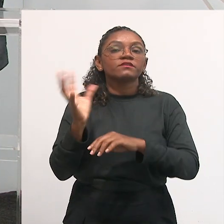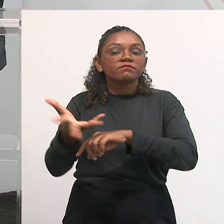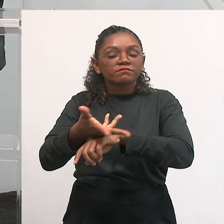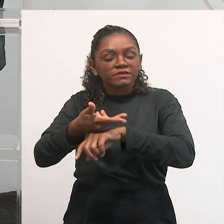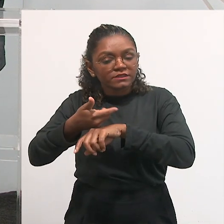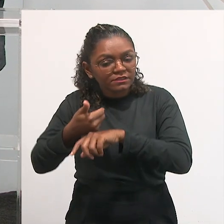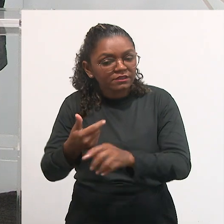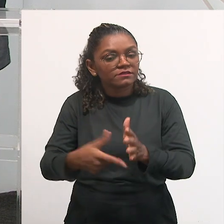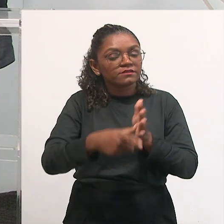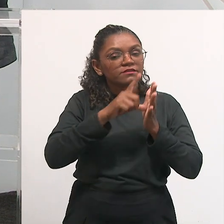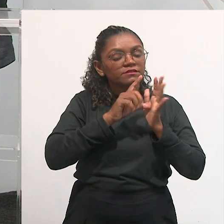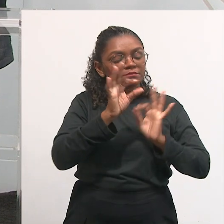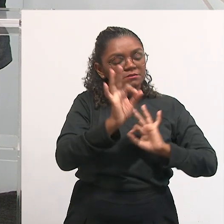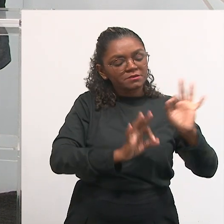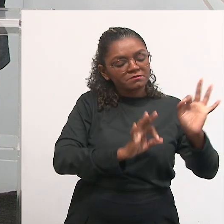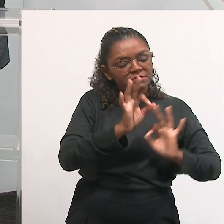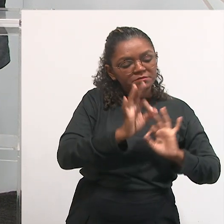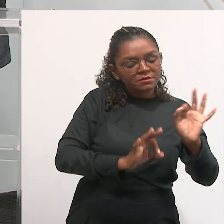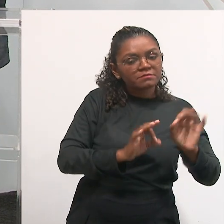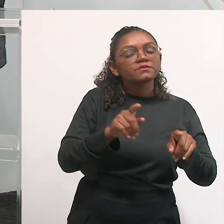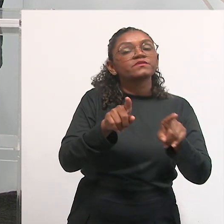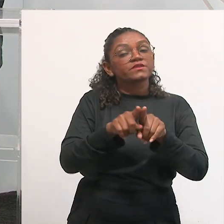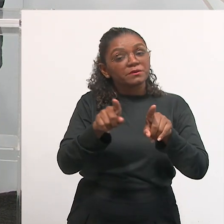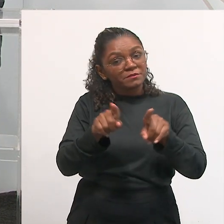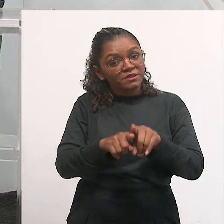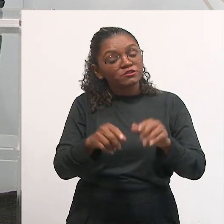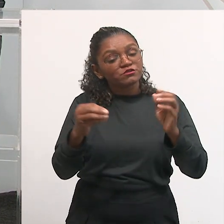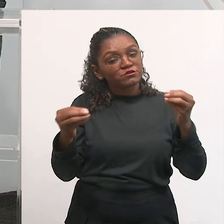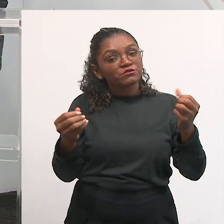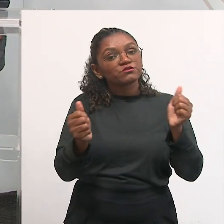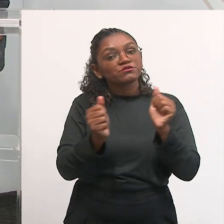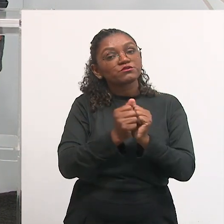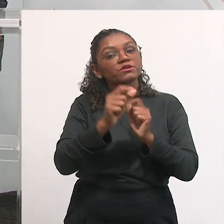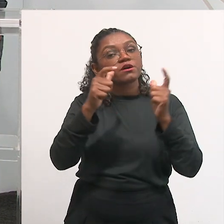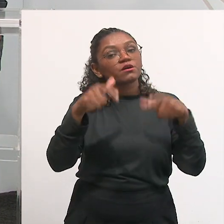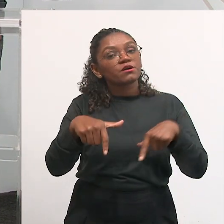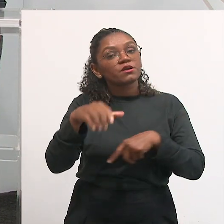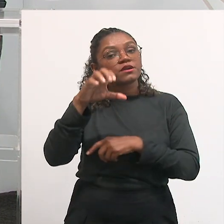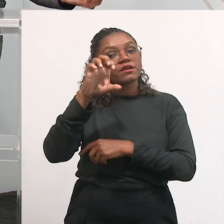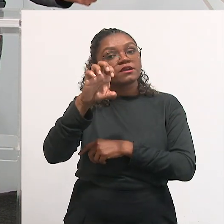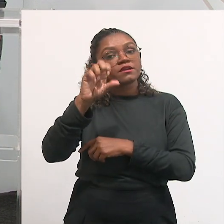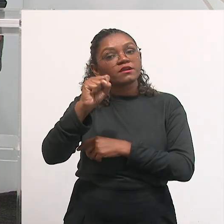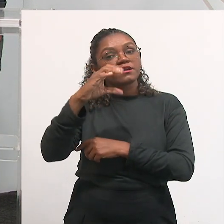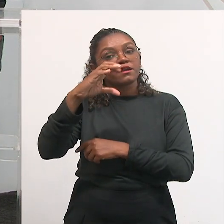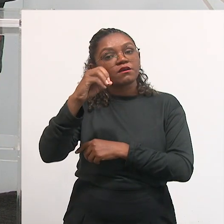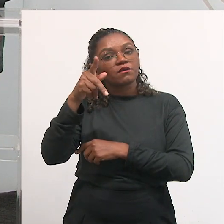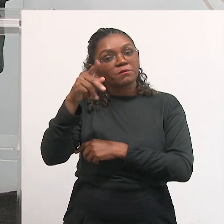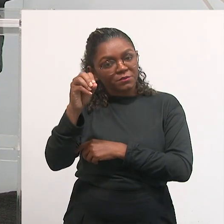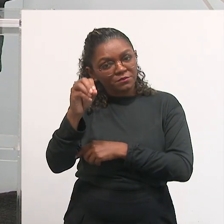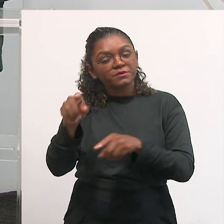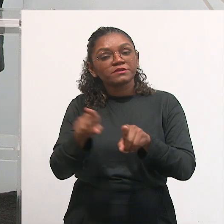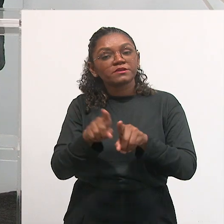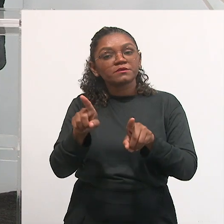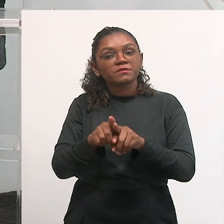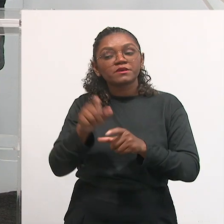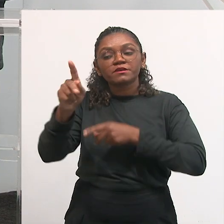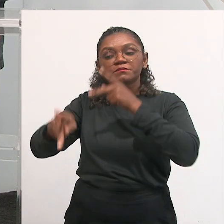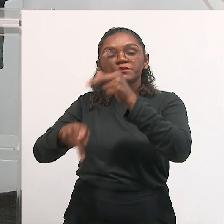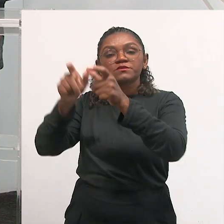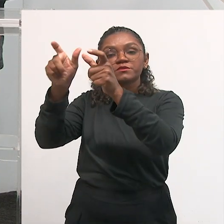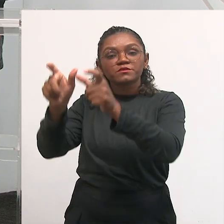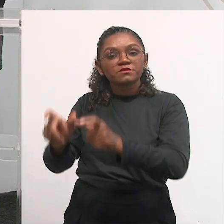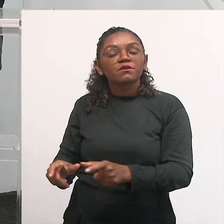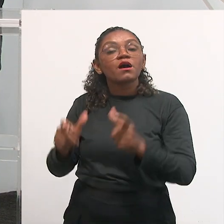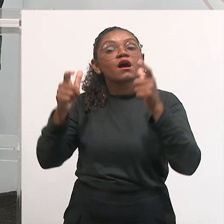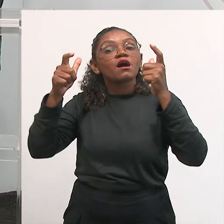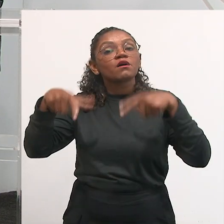pensada, planejada, no seu escopo, muito alinhado com o público-alvo que vai receber aquele